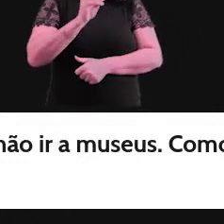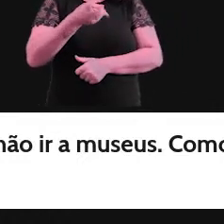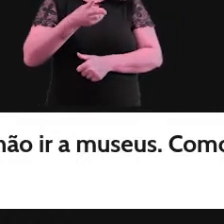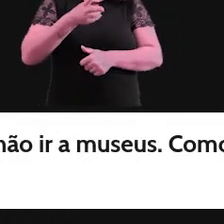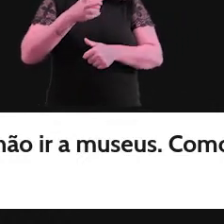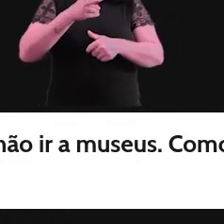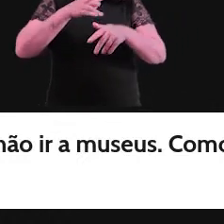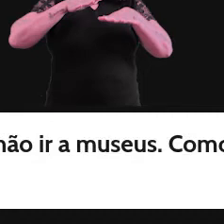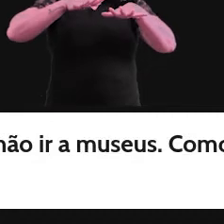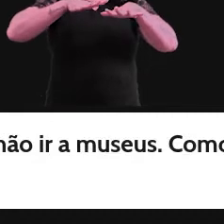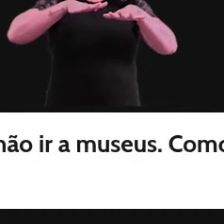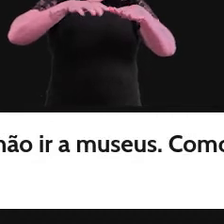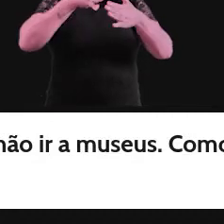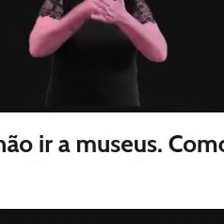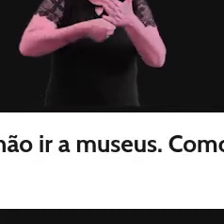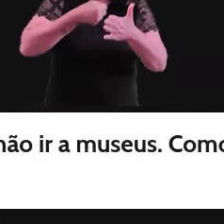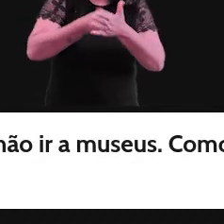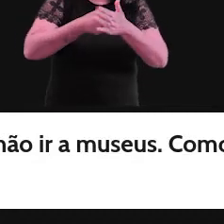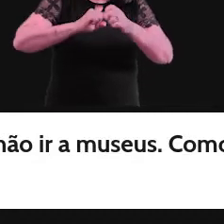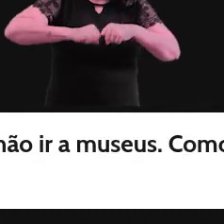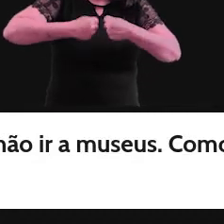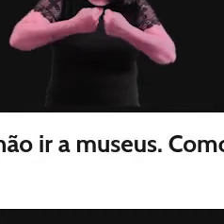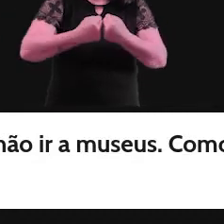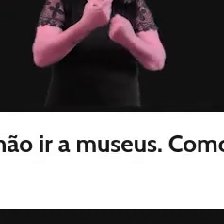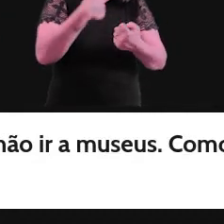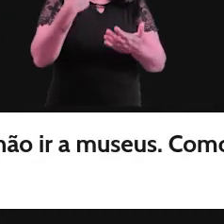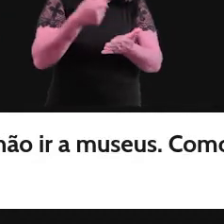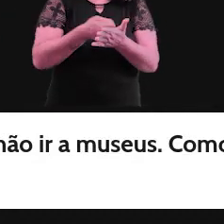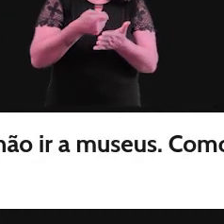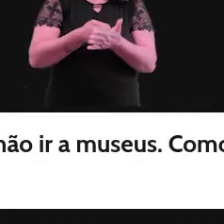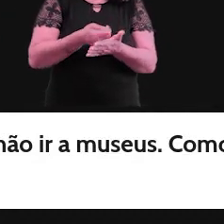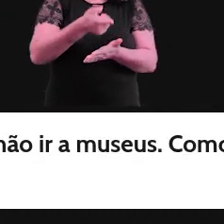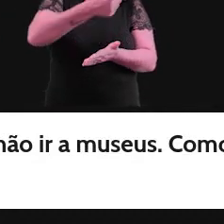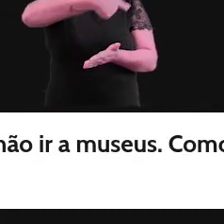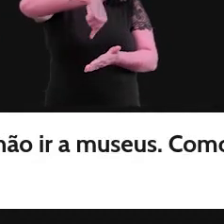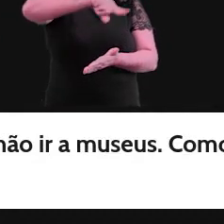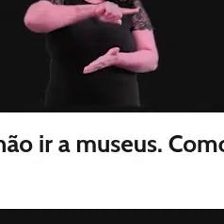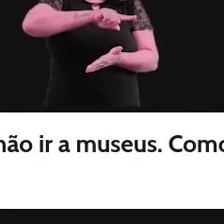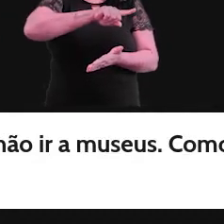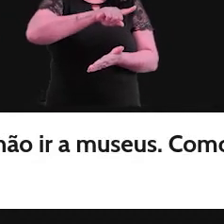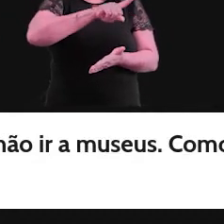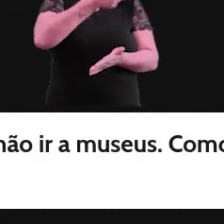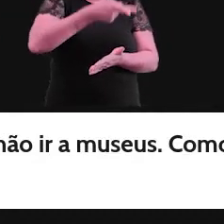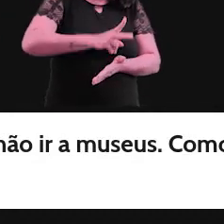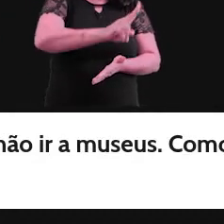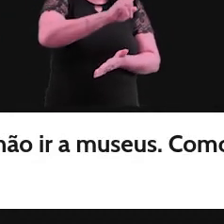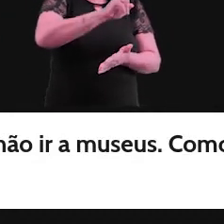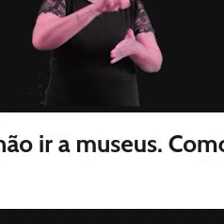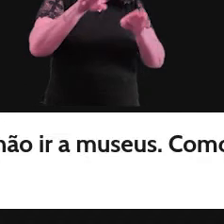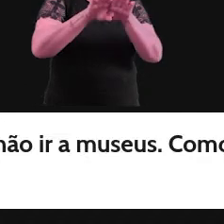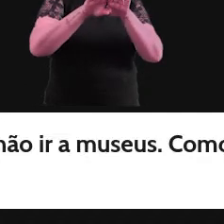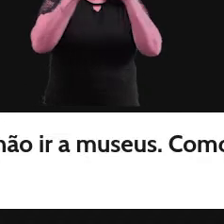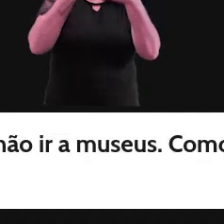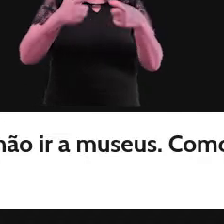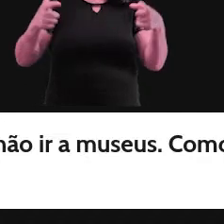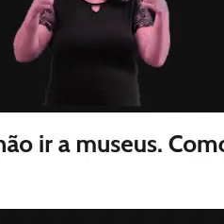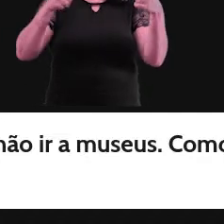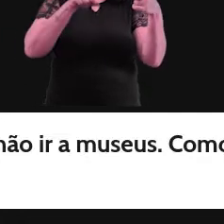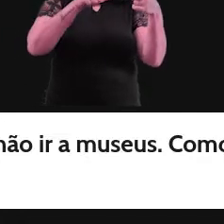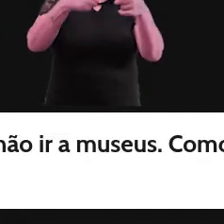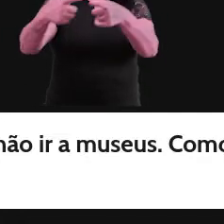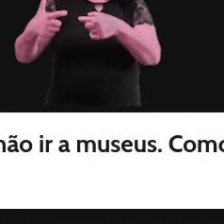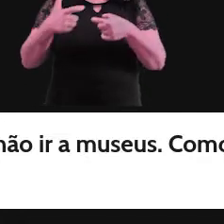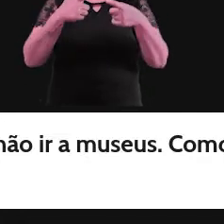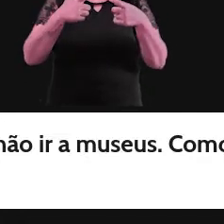sempre nesse movimento de resistência, para que a gente possa garantir a existência e a ampliação